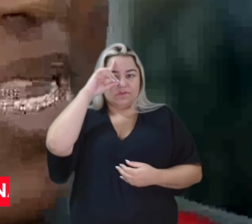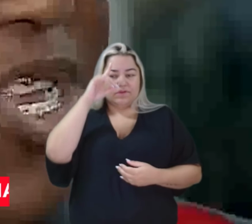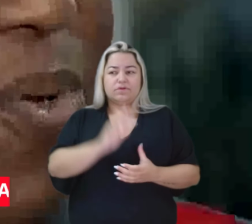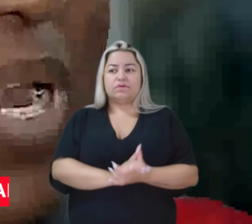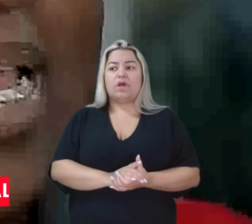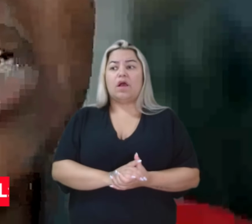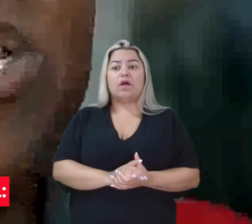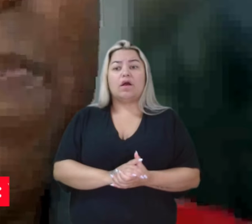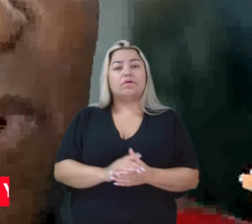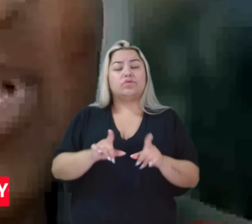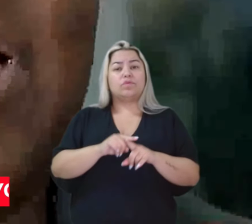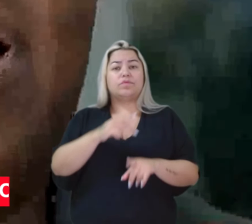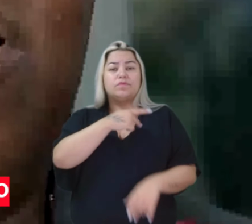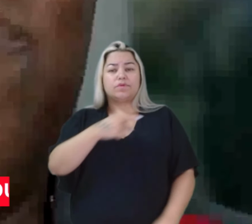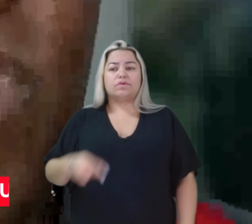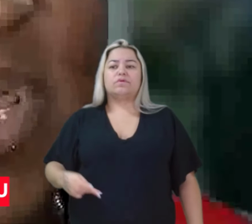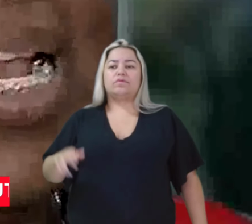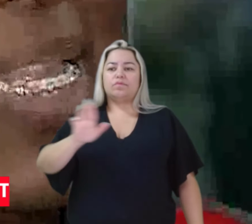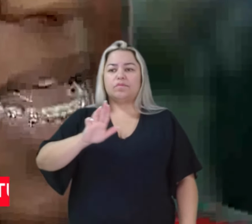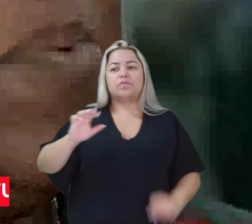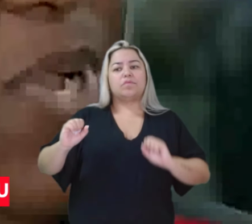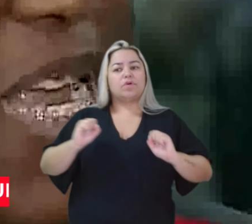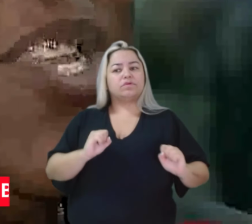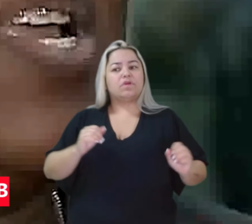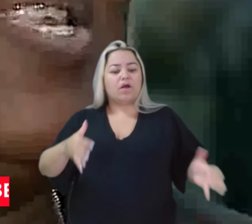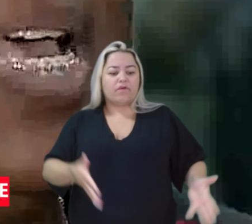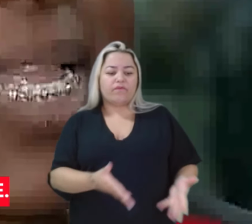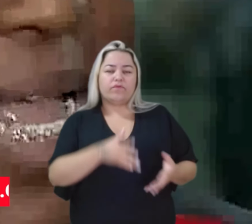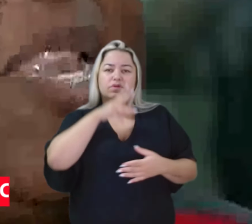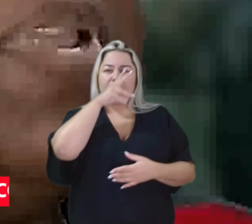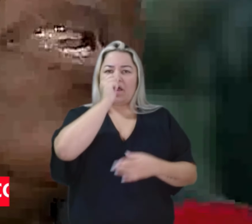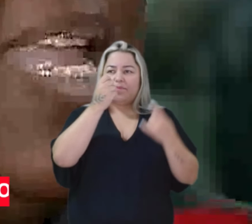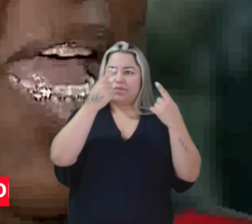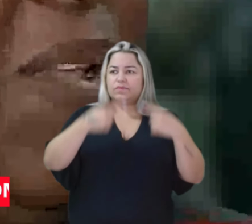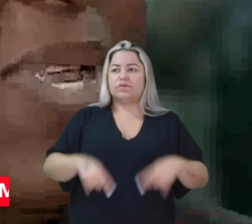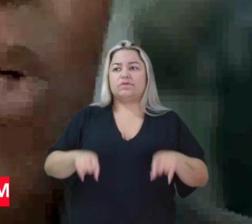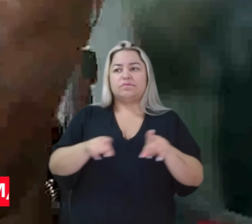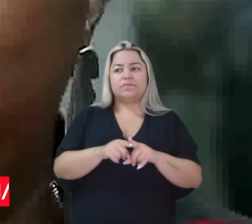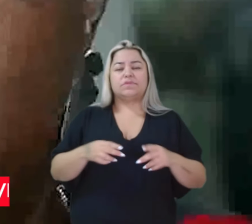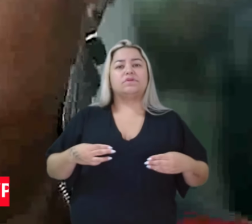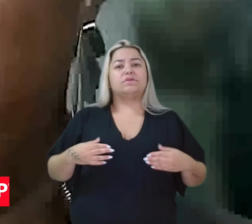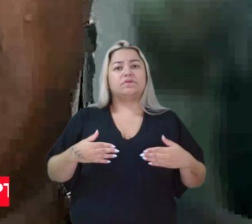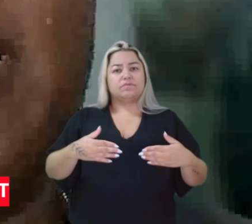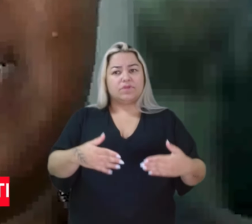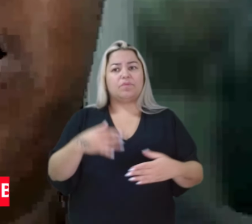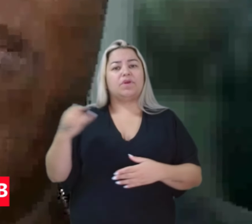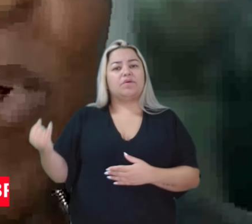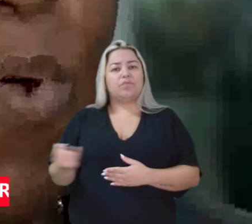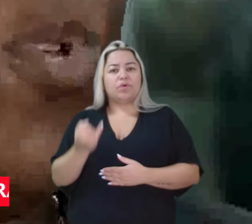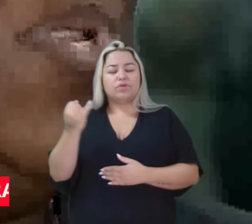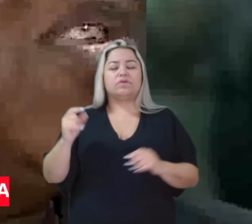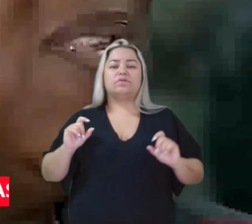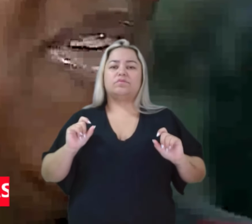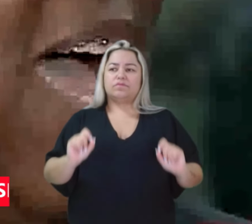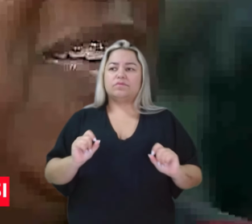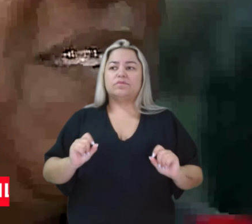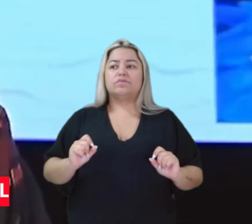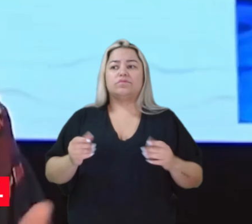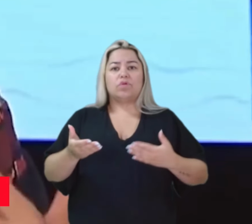do presidente Lula é que a gente possa fortalecer as políticas desse ministério, que são muito importantes para o conjunto